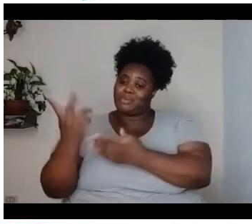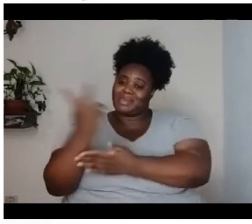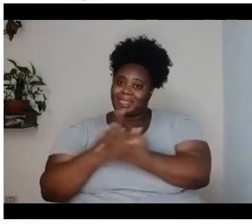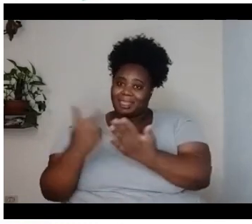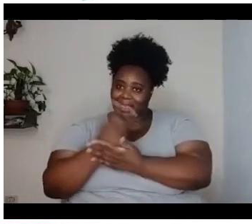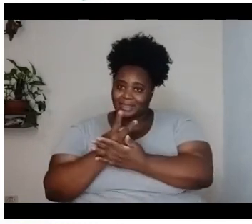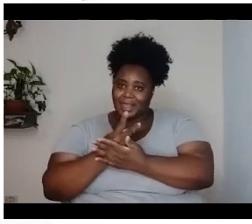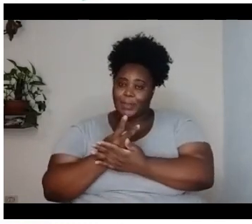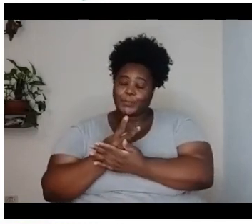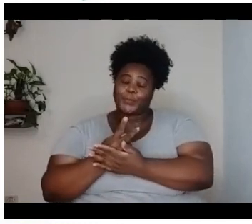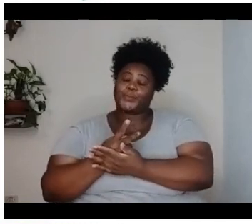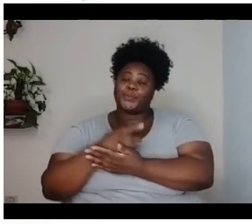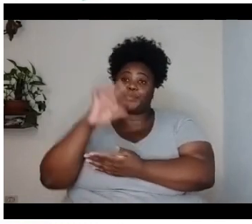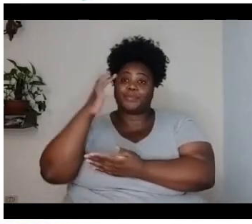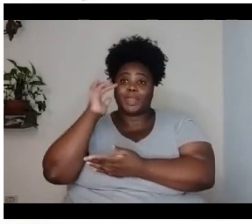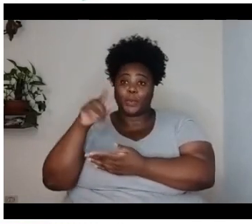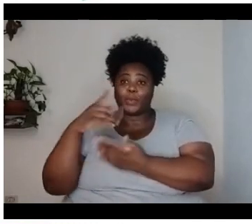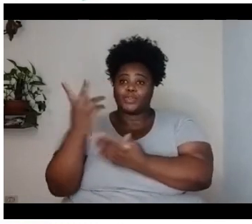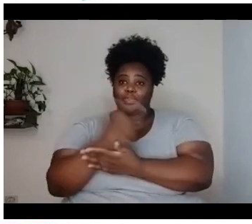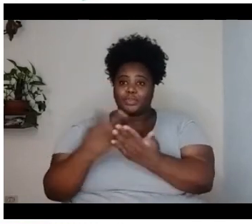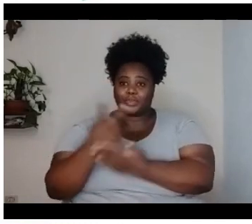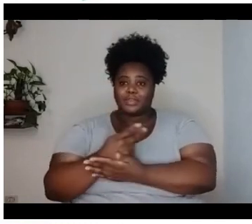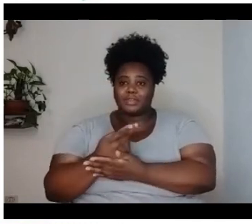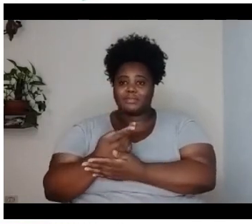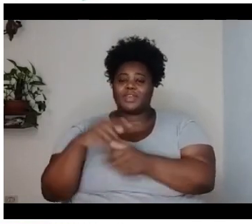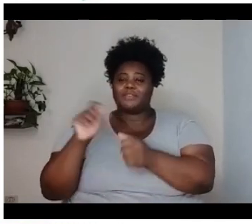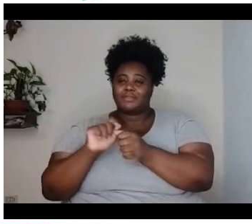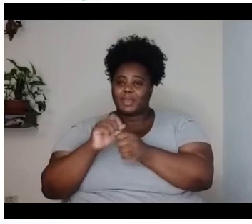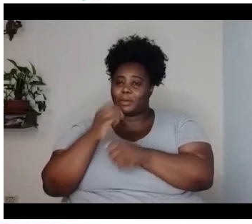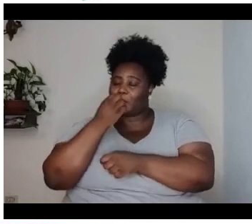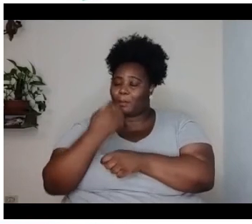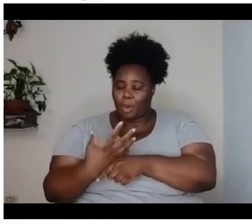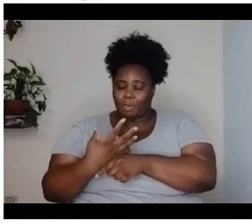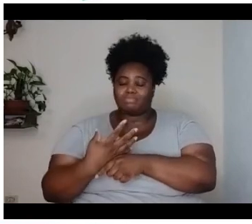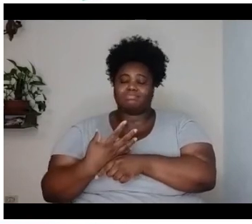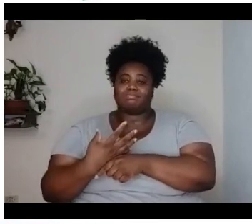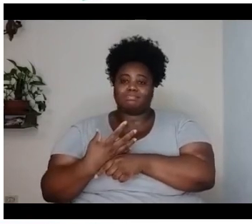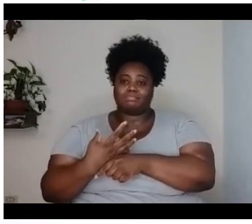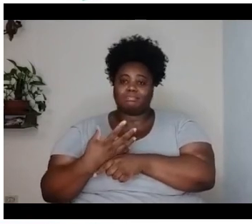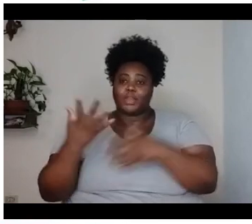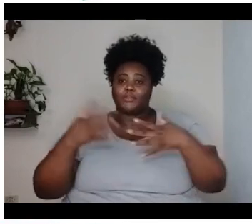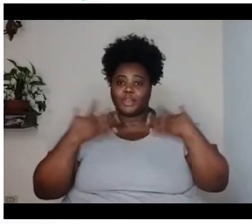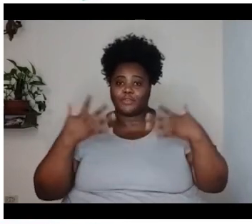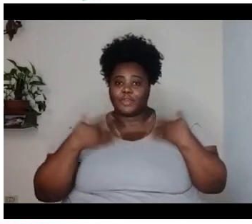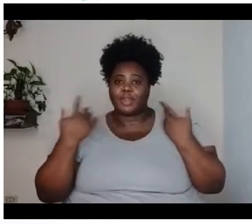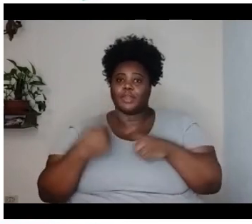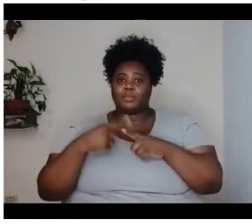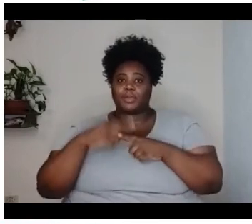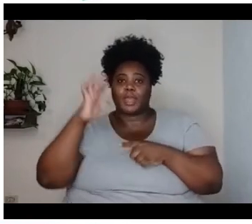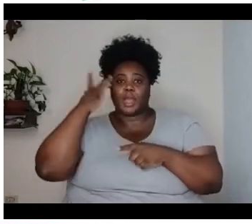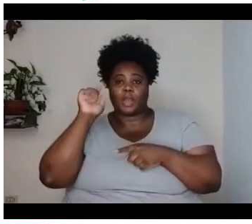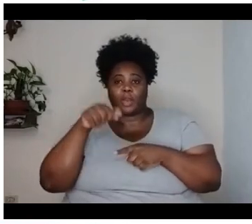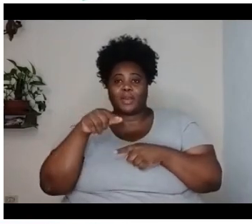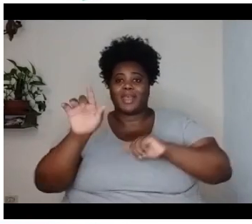E eu acho que o desenho ficou muito bem resolvido, né? Assim, eu fiquei feliz, porque eu sempre acho assim, que o